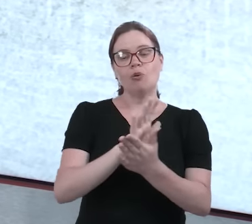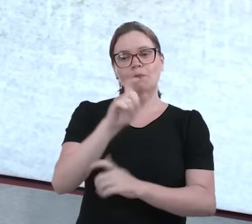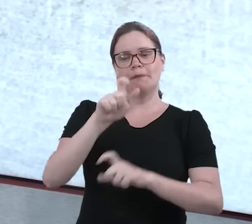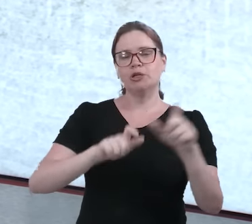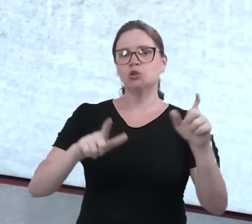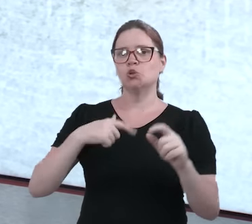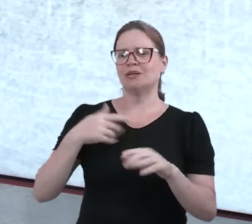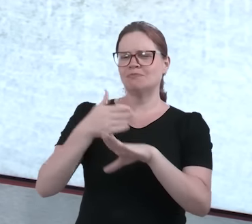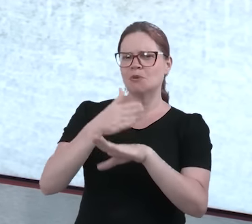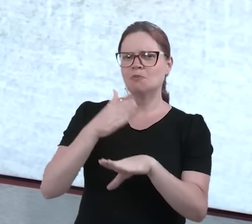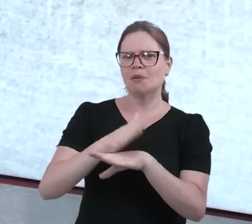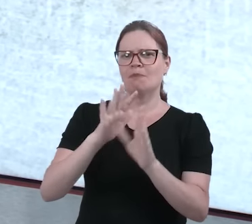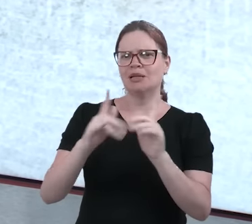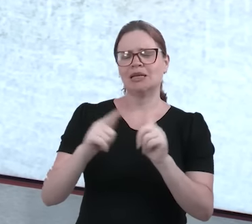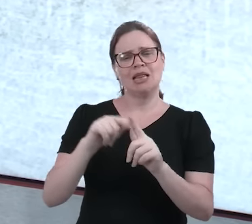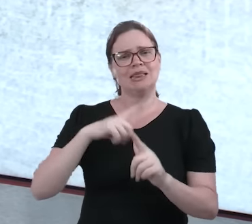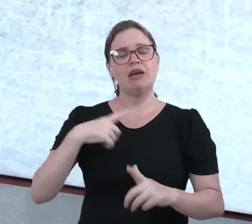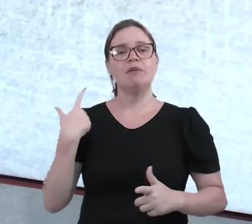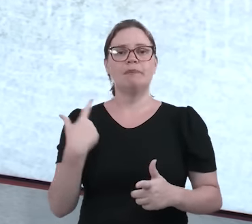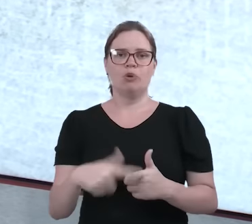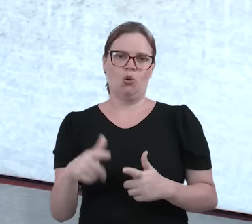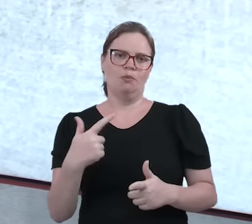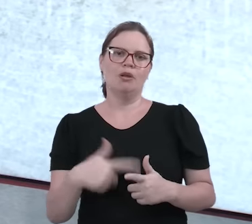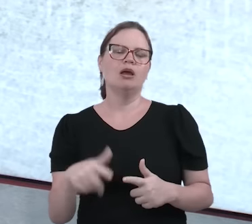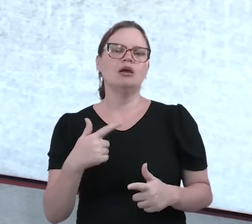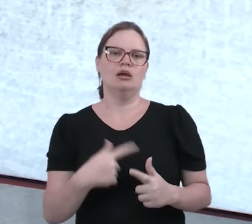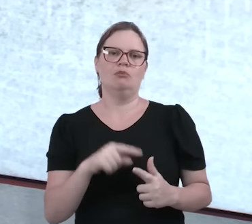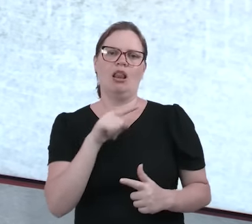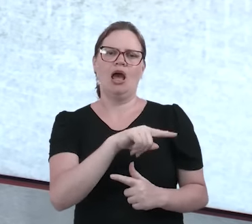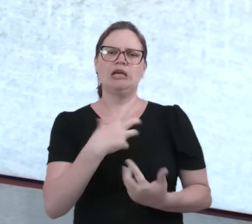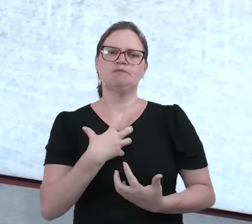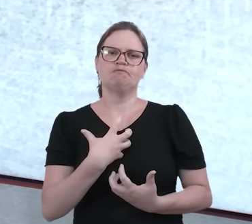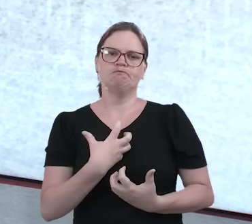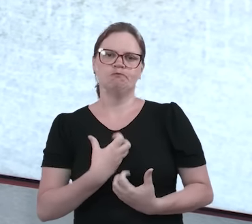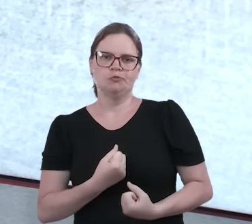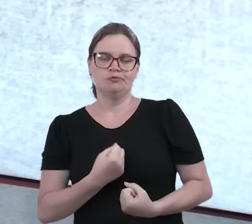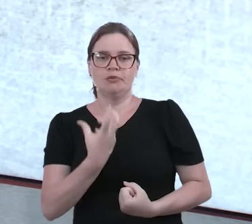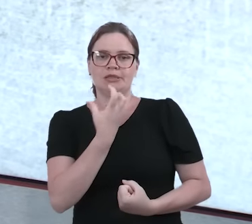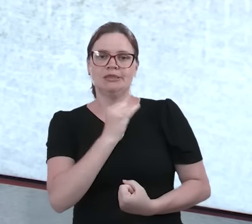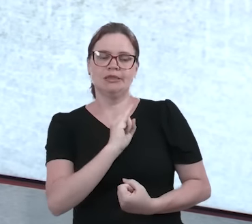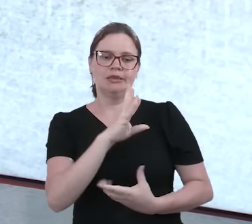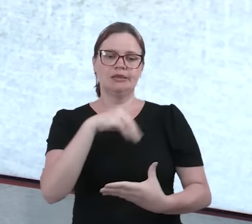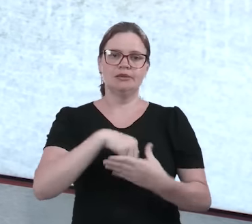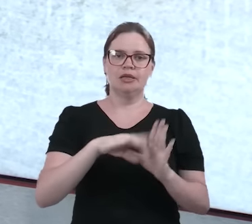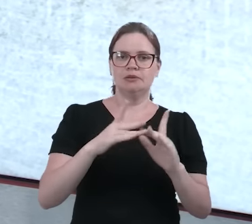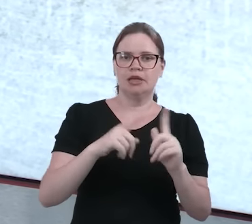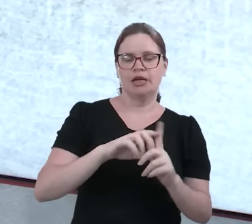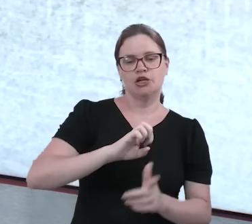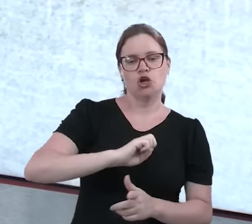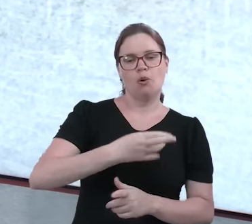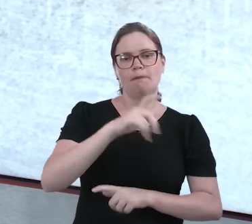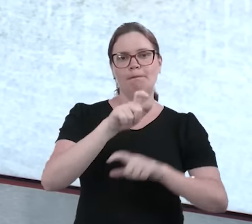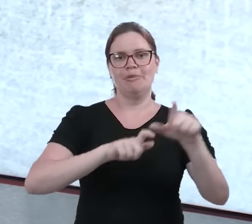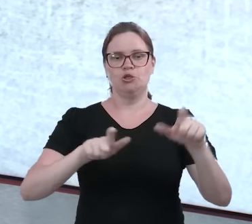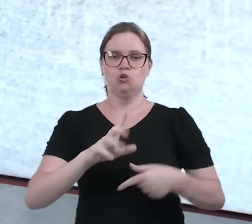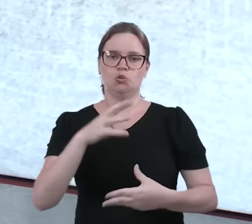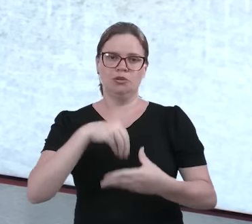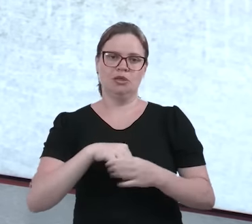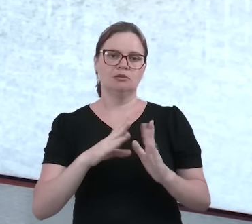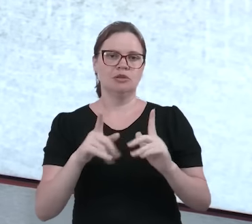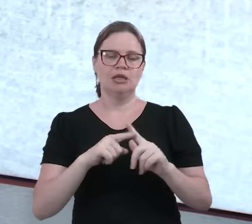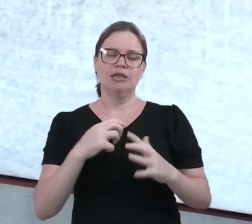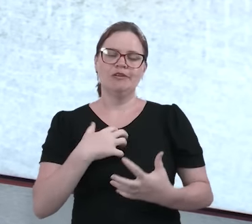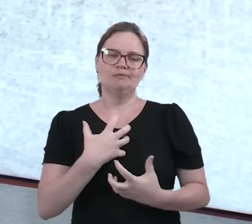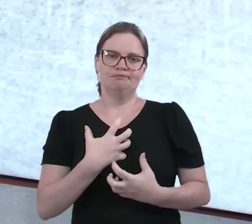com as quais tiveram alguma decepção, seja com a igreja, seja com pessoas da igreja. Então é muito comum esse tipo